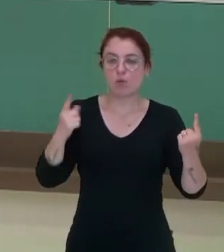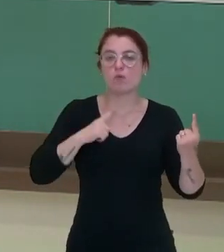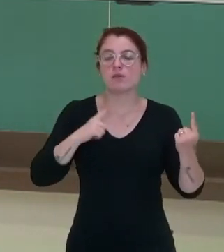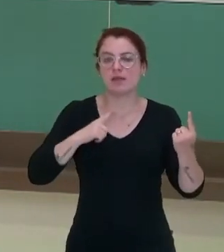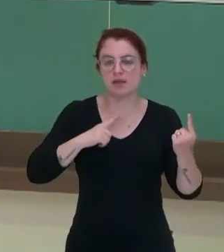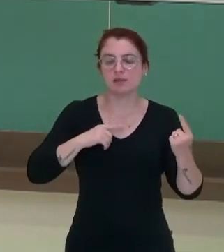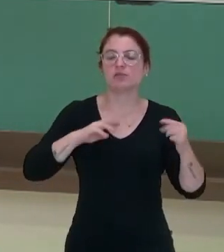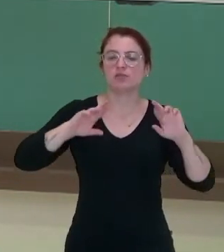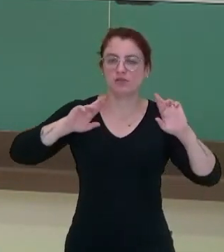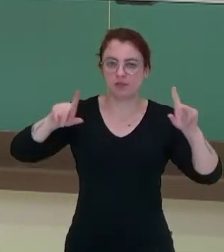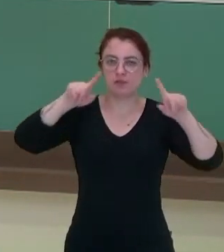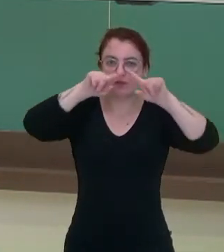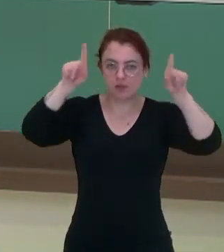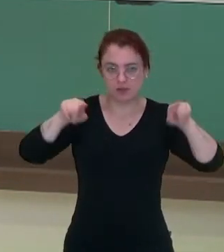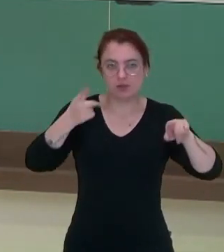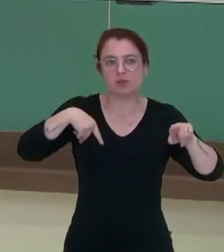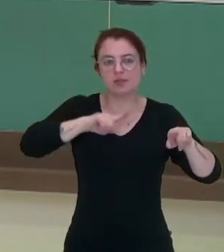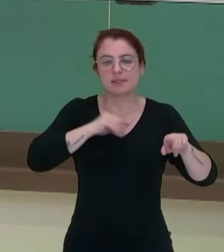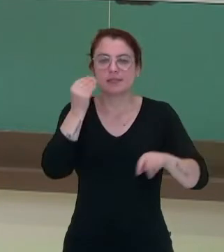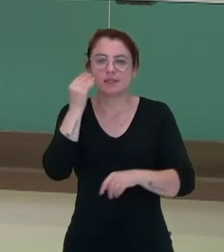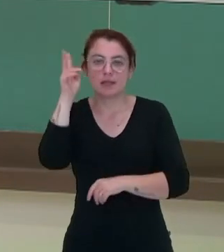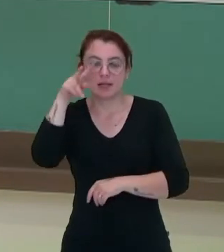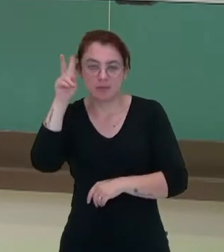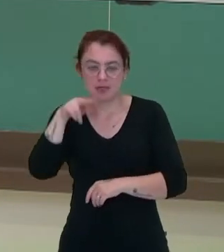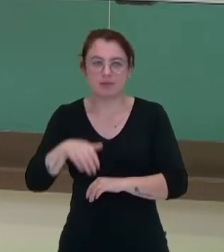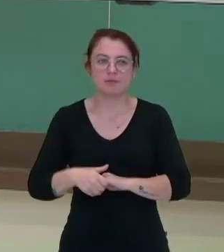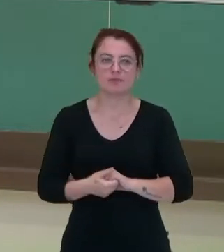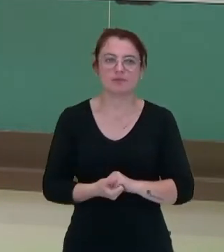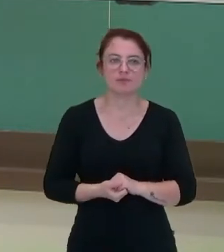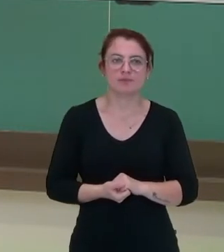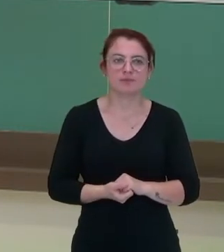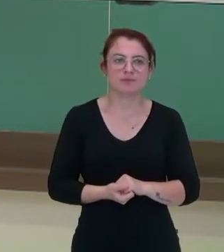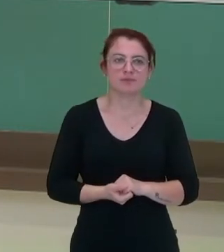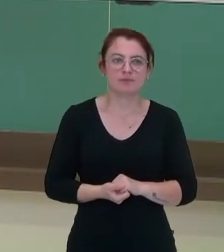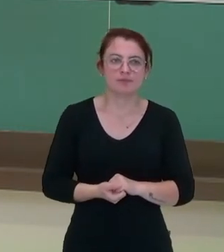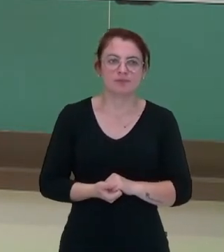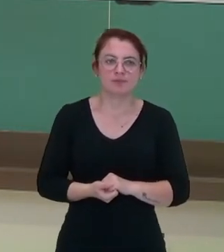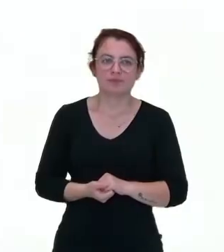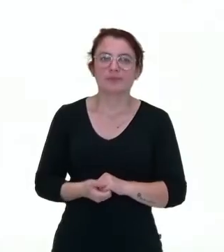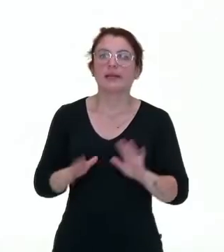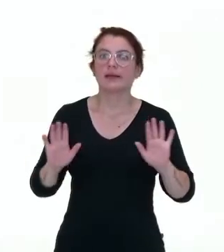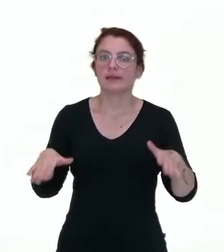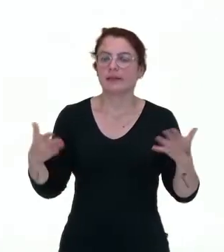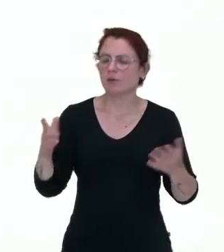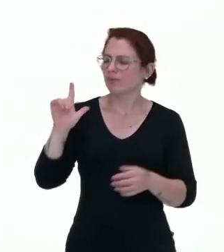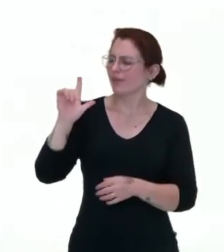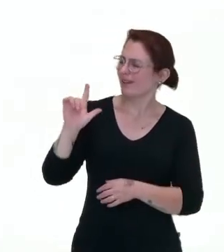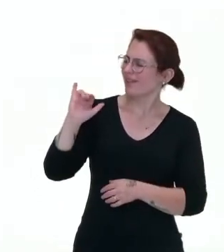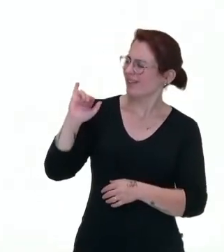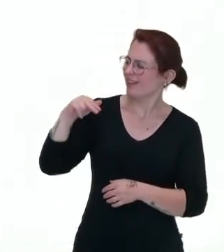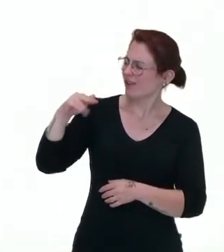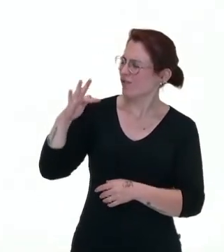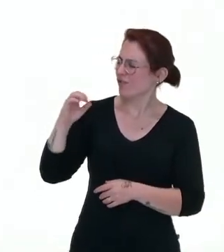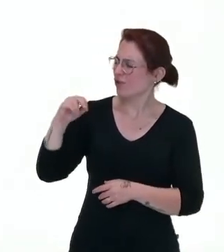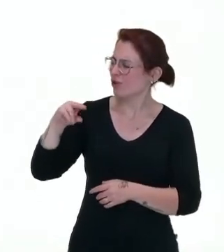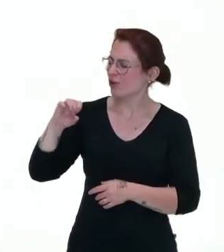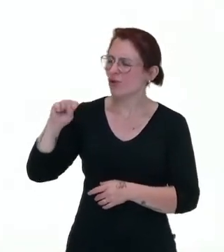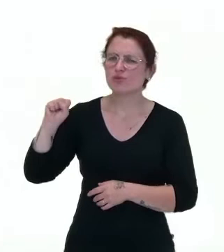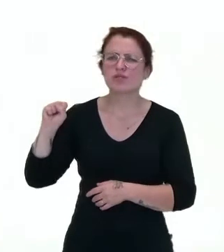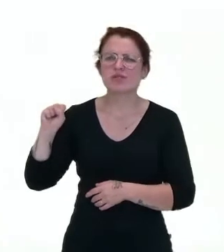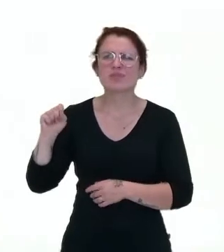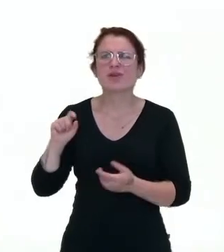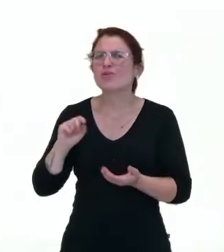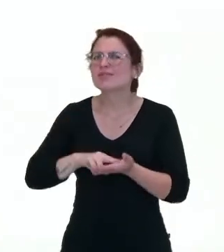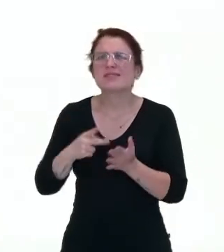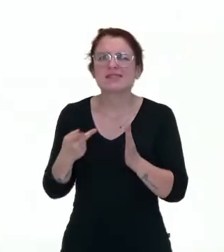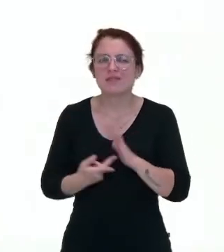vamos relembrar e ver algumas novas a partir de agora. Bom, e o que, que são esses linfonodos?